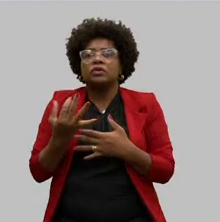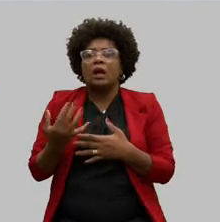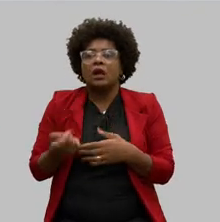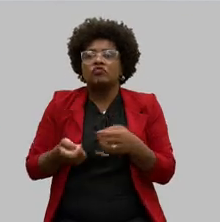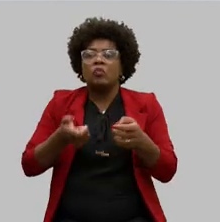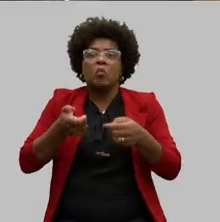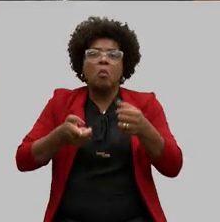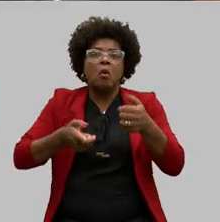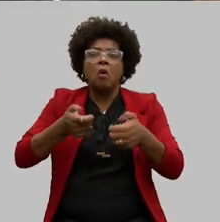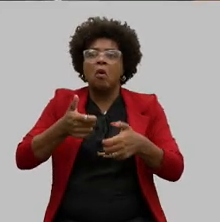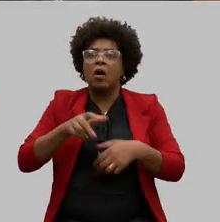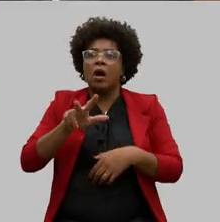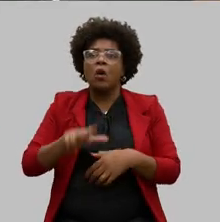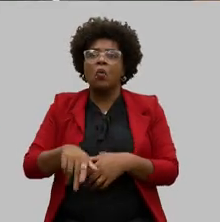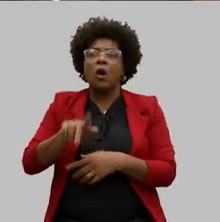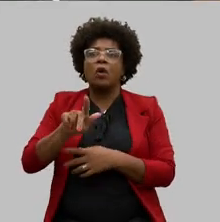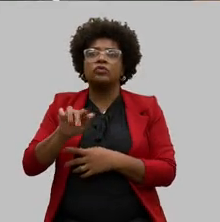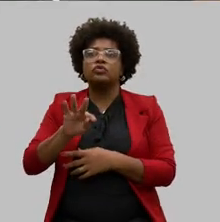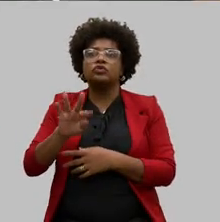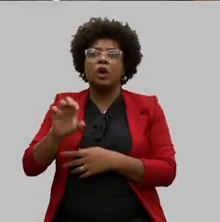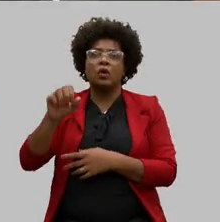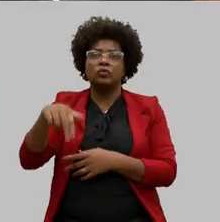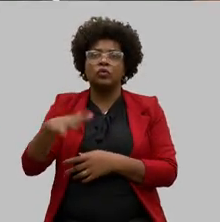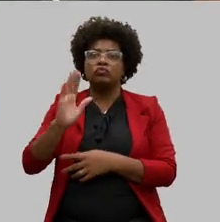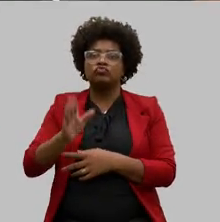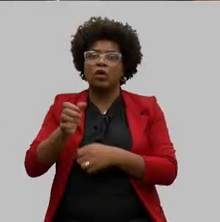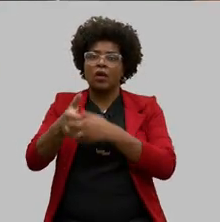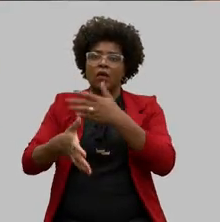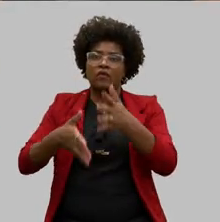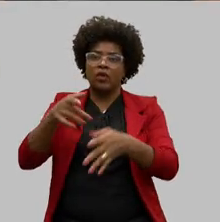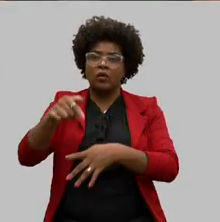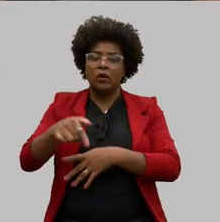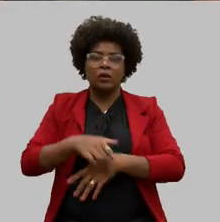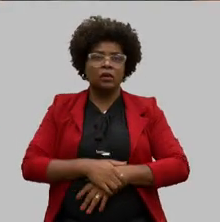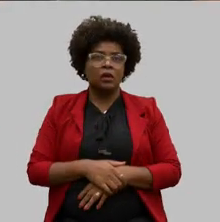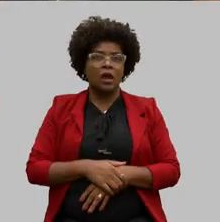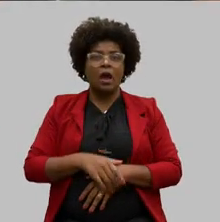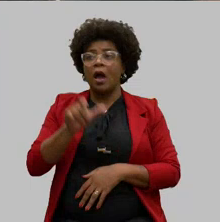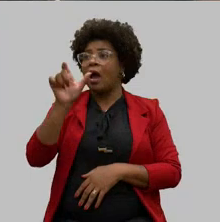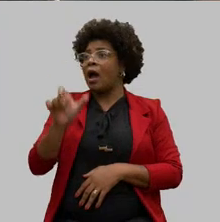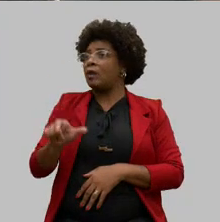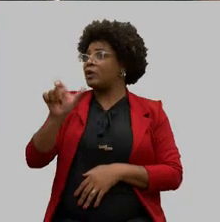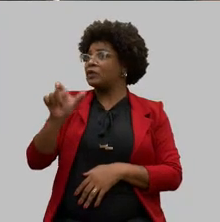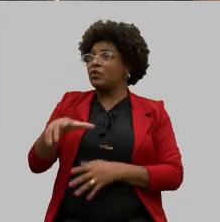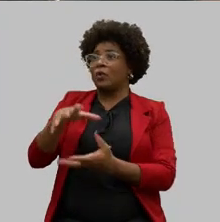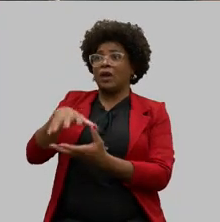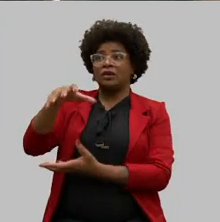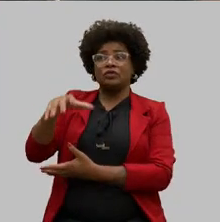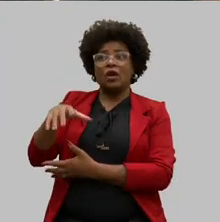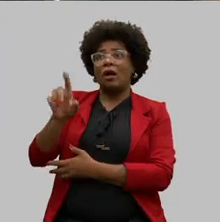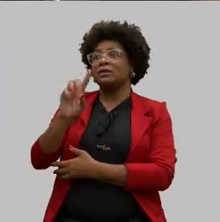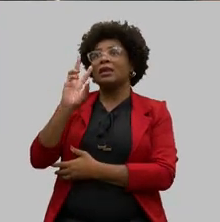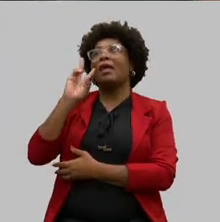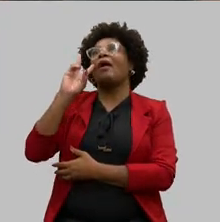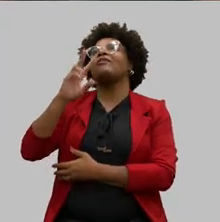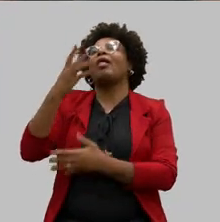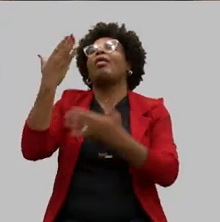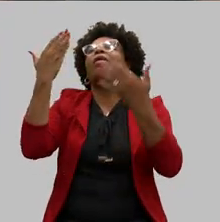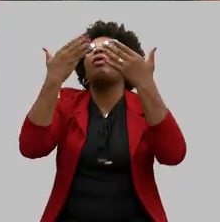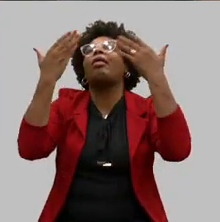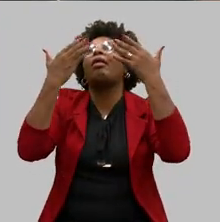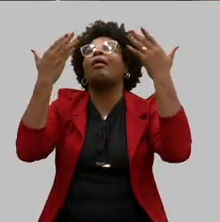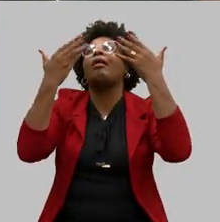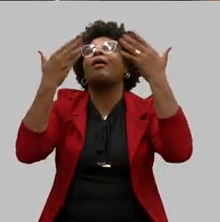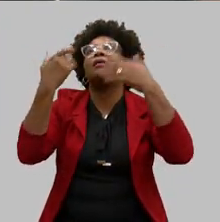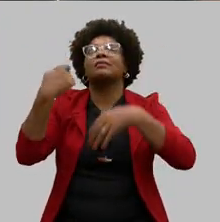Gelton disse aí os idosos já não energa mais o número do do ônibus tem que pô número grande